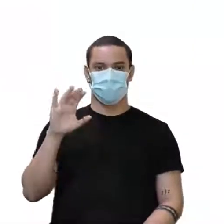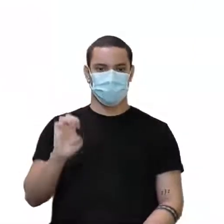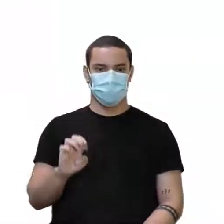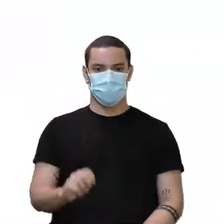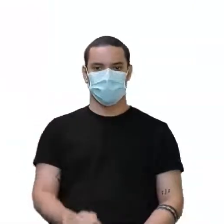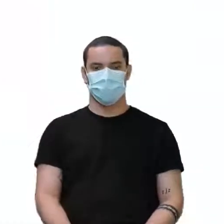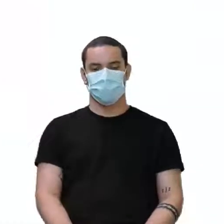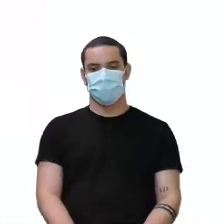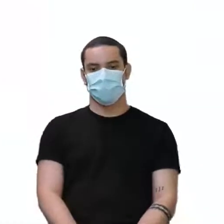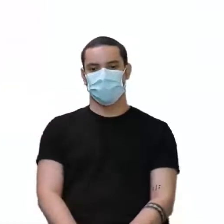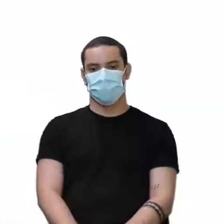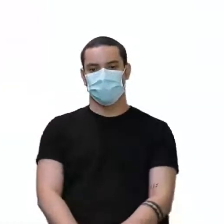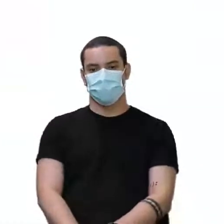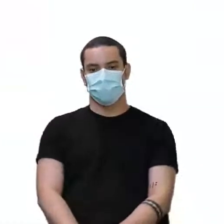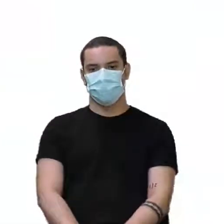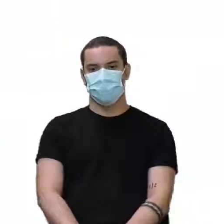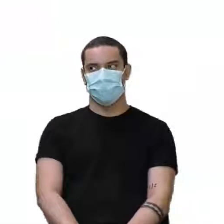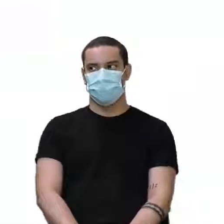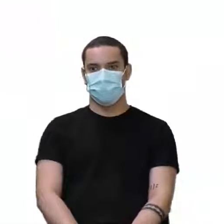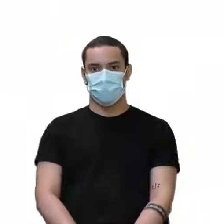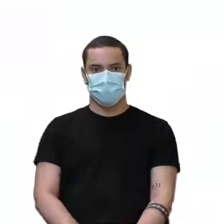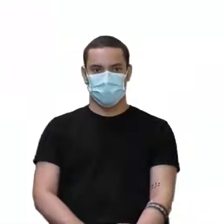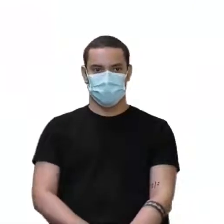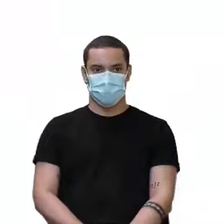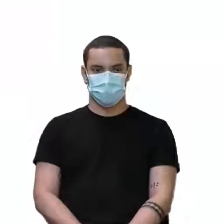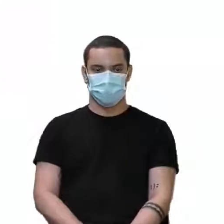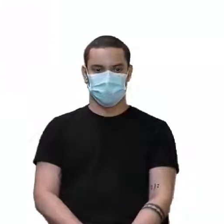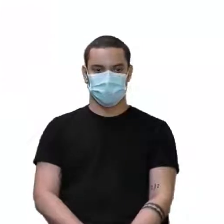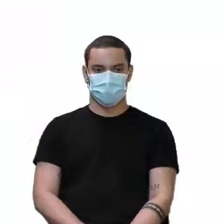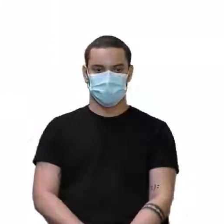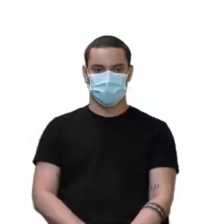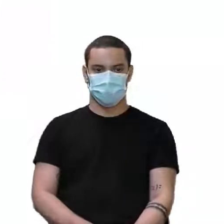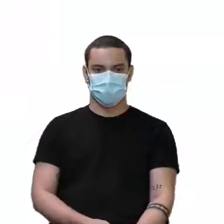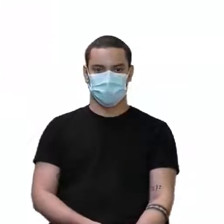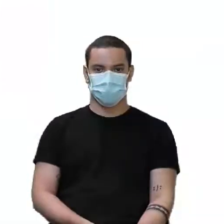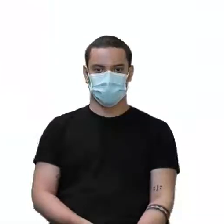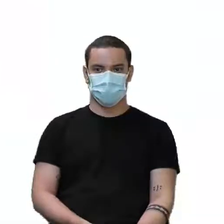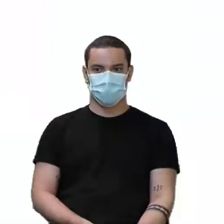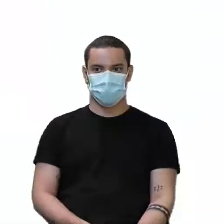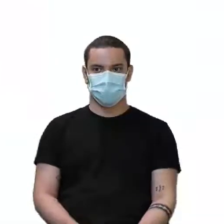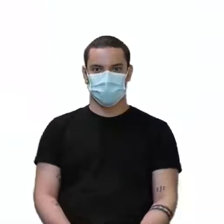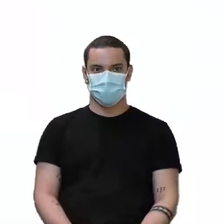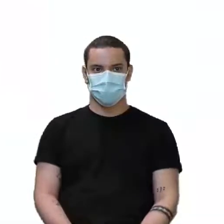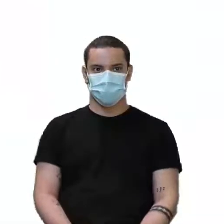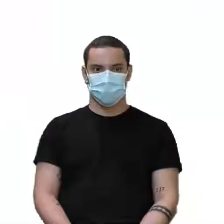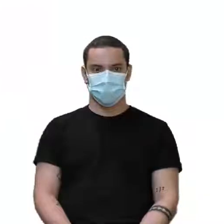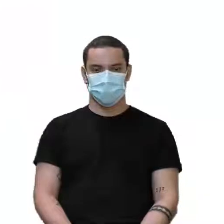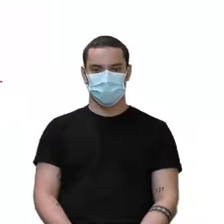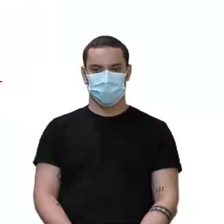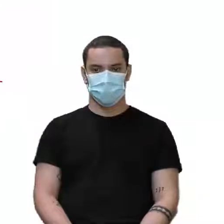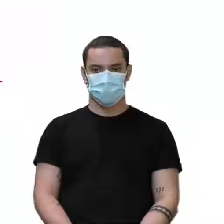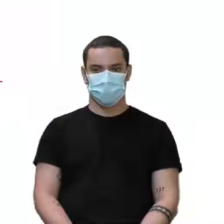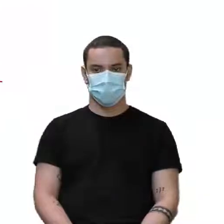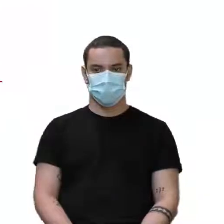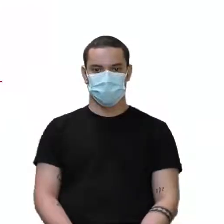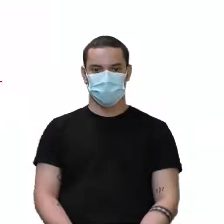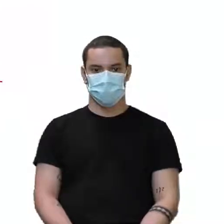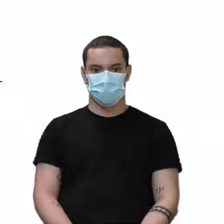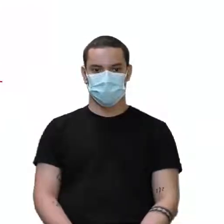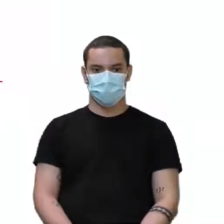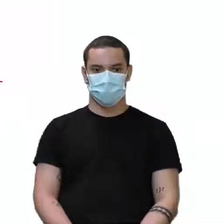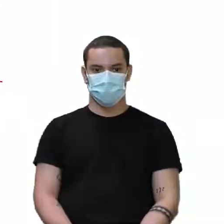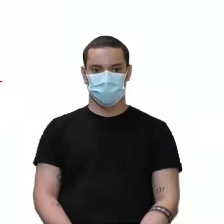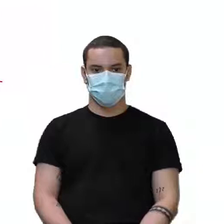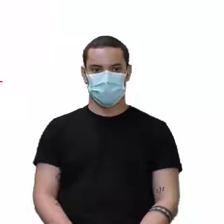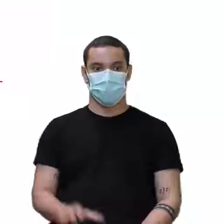você não tem nem como questionar. Então, she has worked here, ela trabalha aqui desde que ela terminou o curso